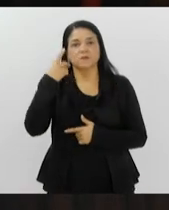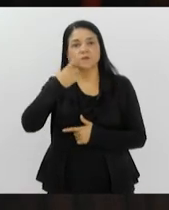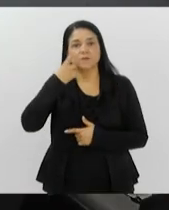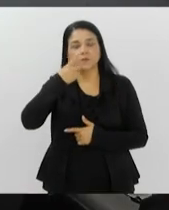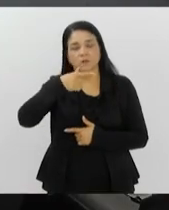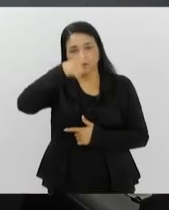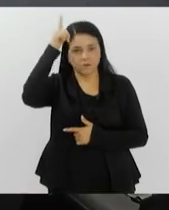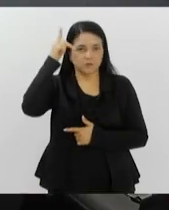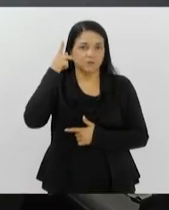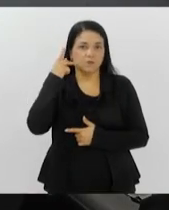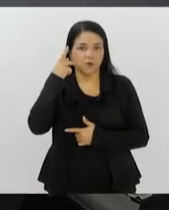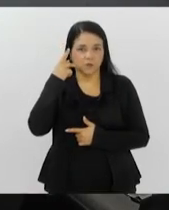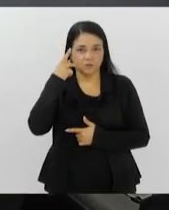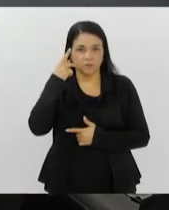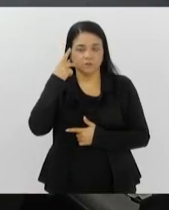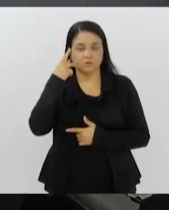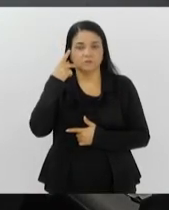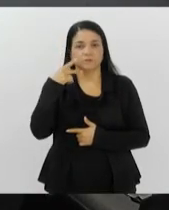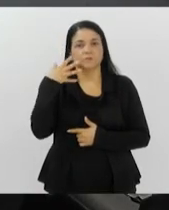Paulo.